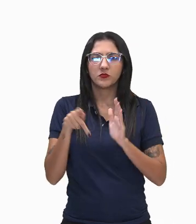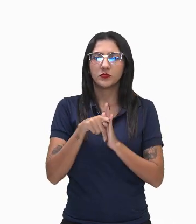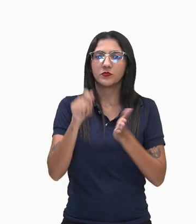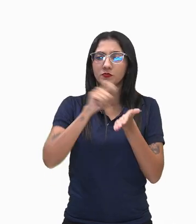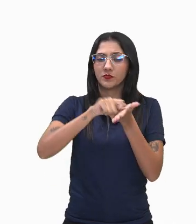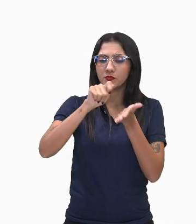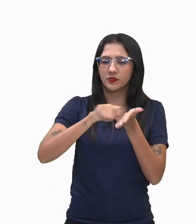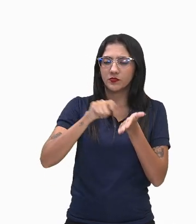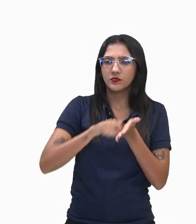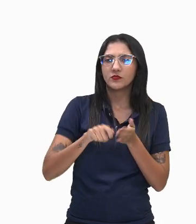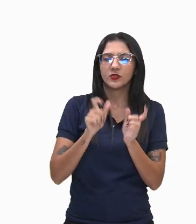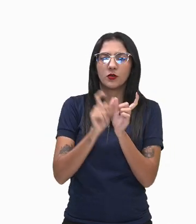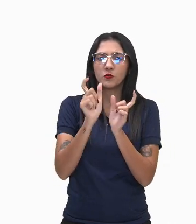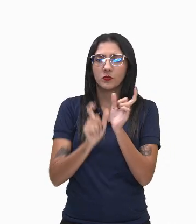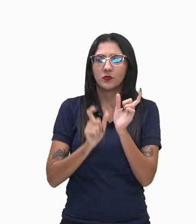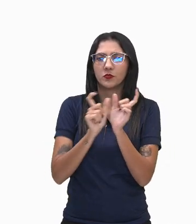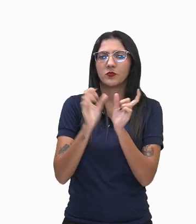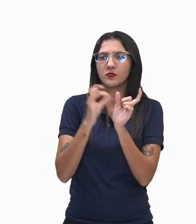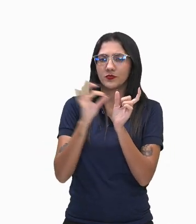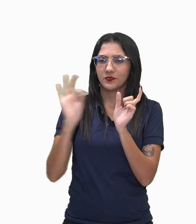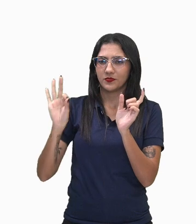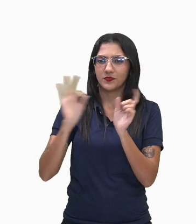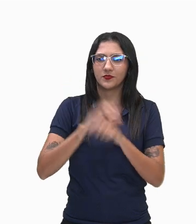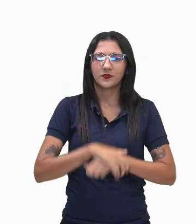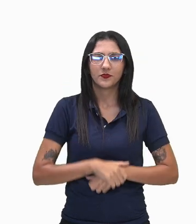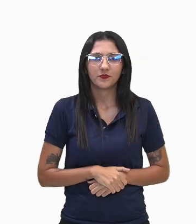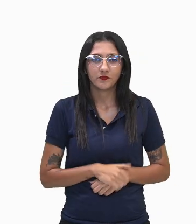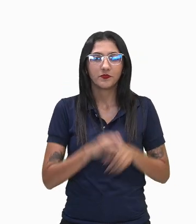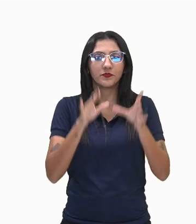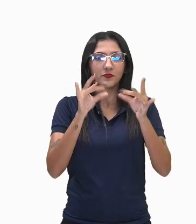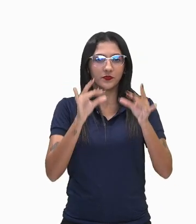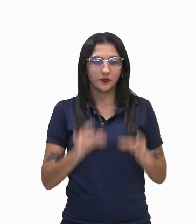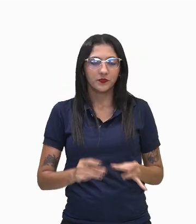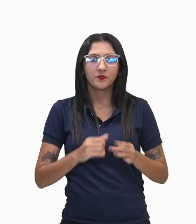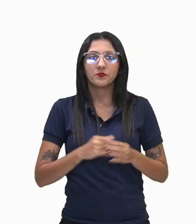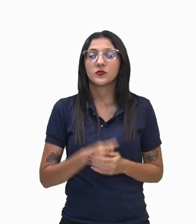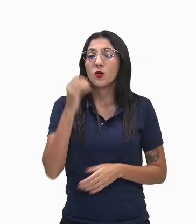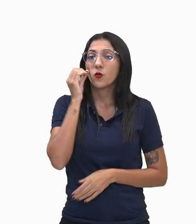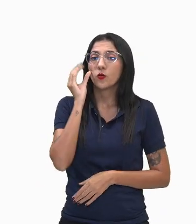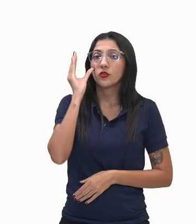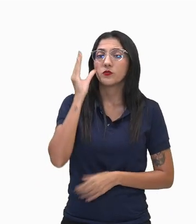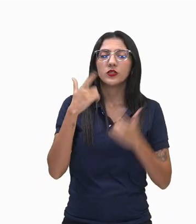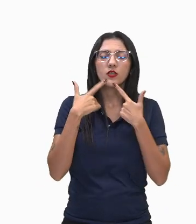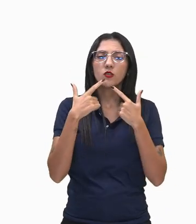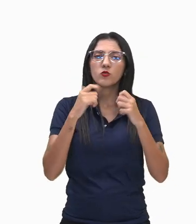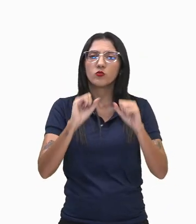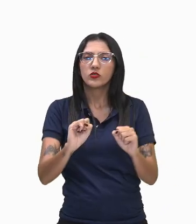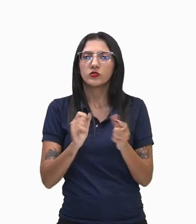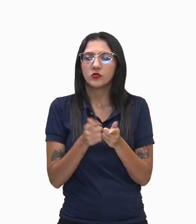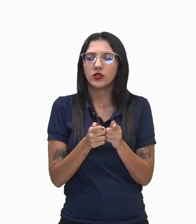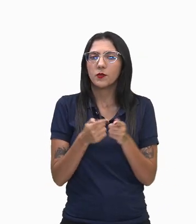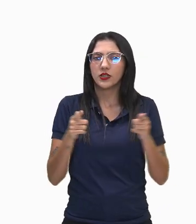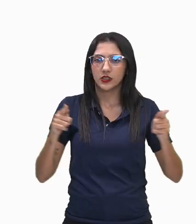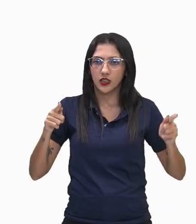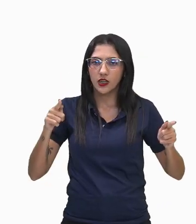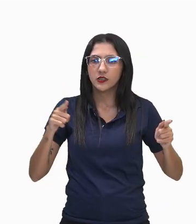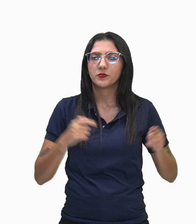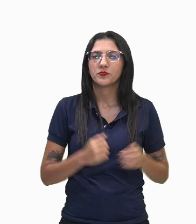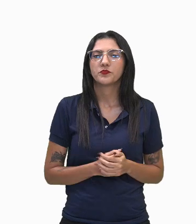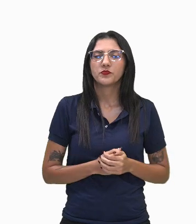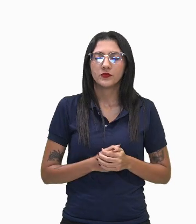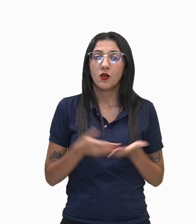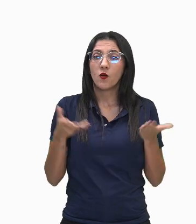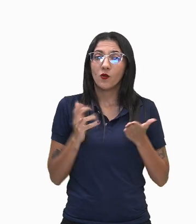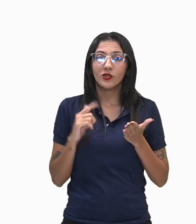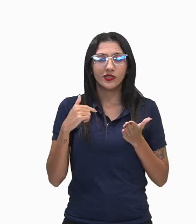escrita, morfossintaxe, detalhamento, conhecimentos linguísticos e gramaticais. Hoje nós